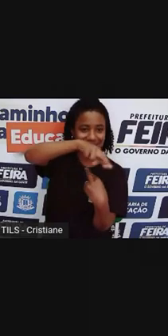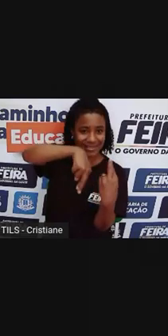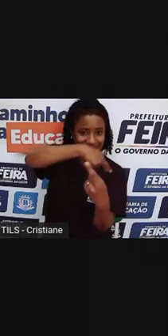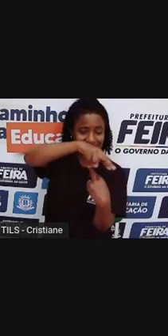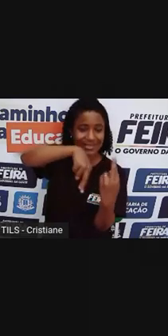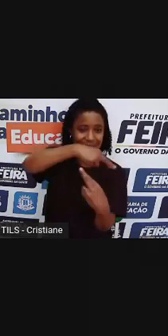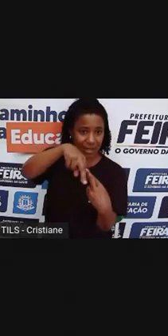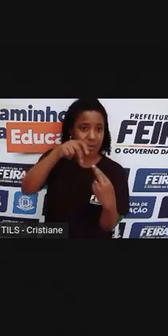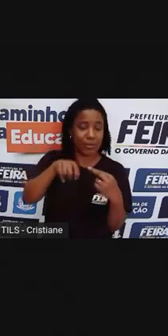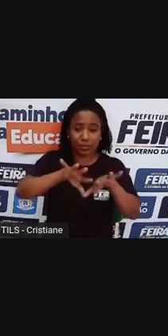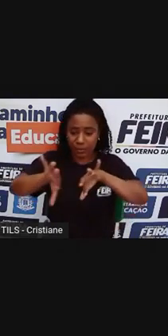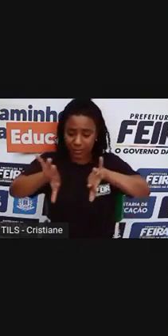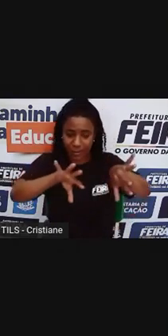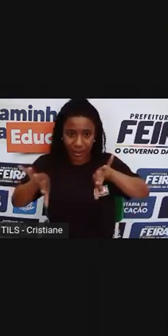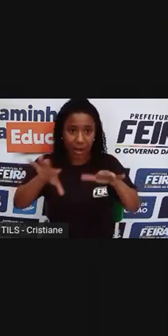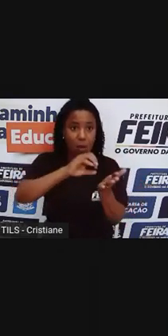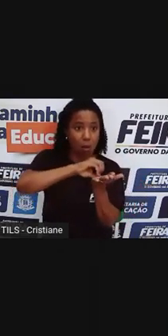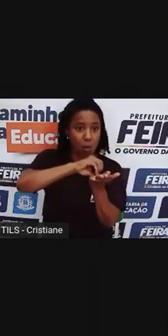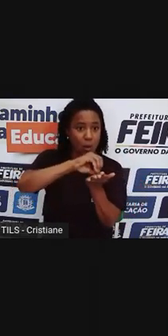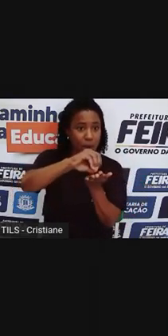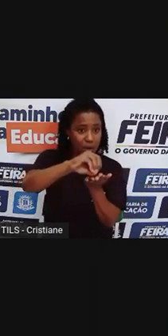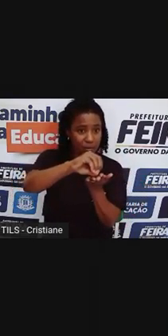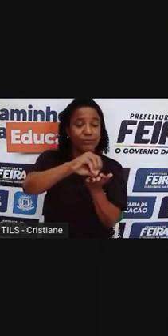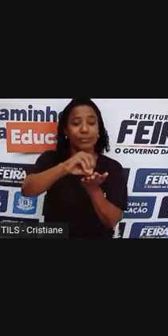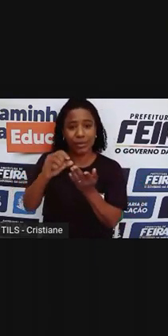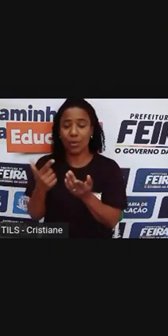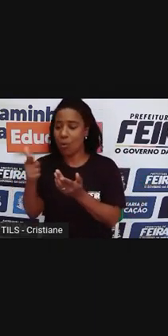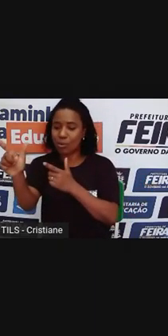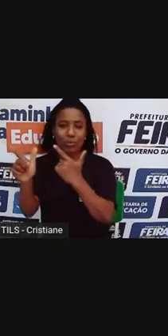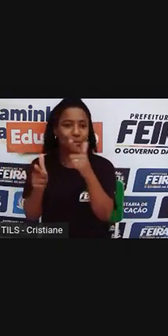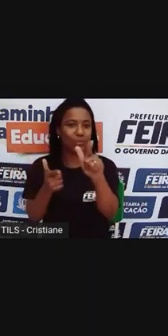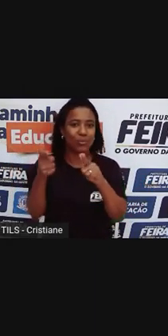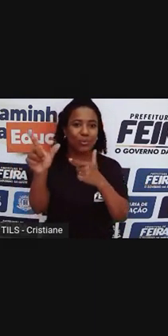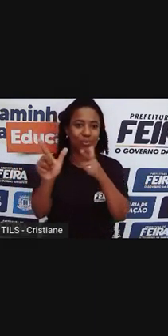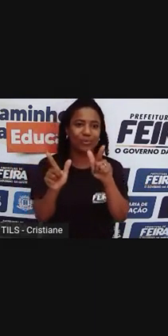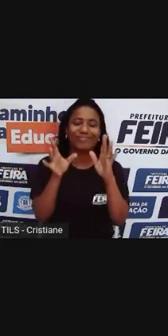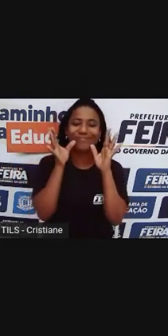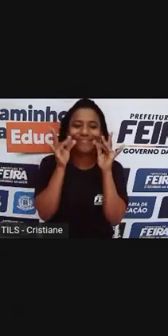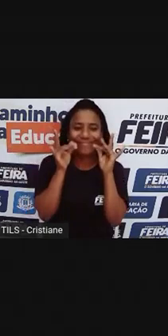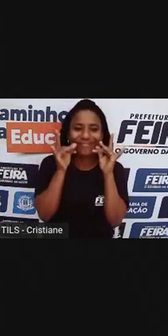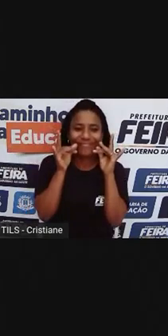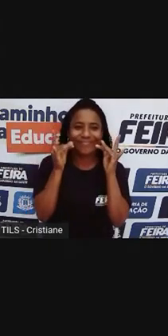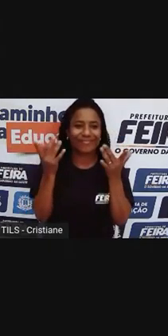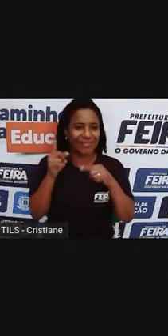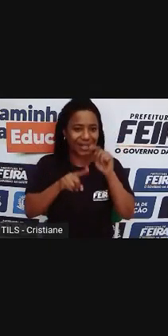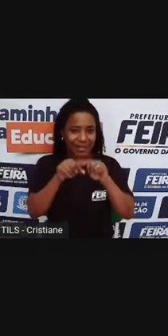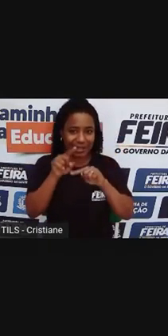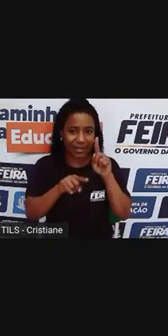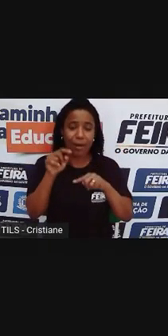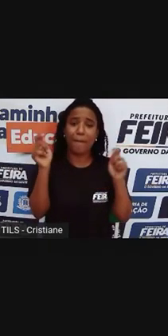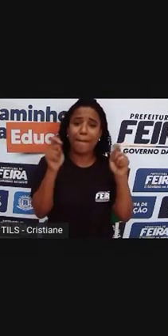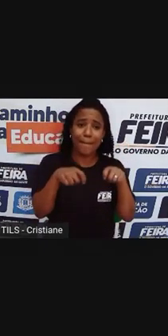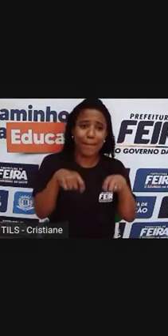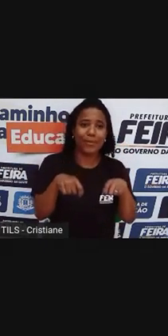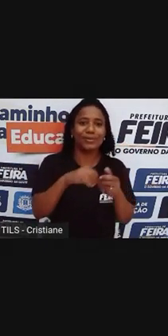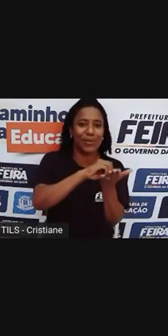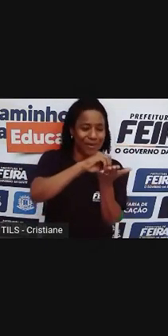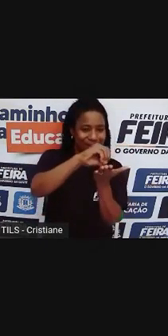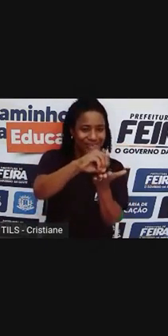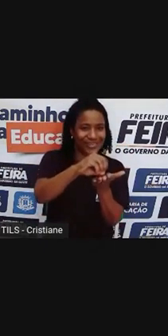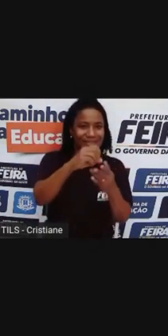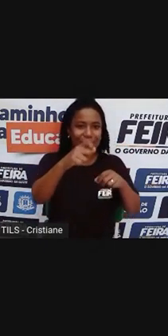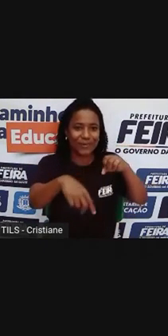e recicláveis. O resíduo orgânico pode ser aproveitado numa composteira e você terá adubo para plantas, hortas, pomares e produzir alimentos